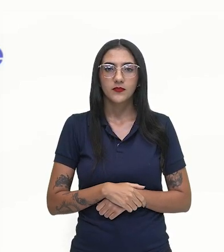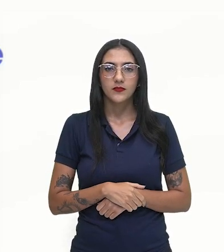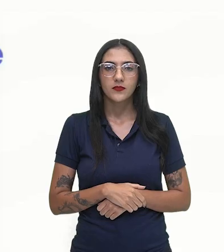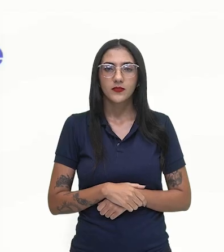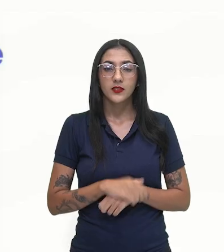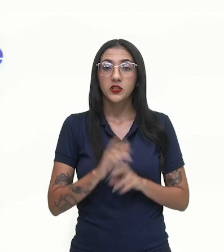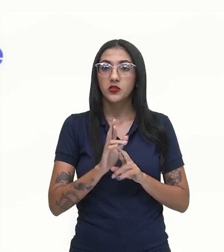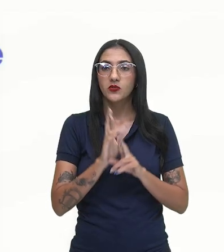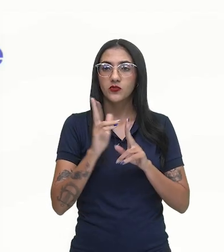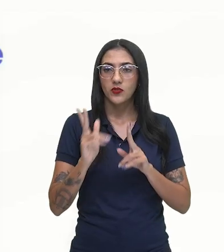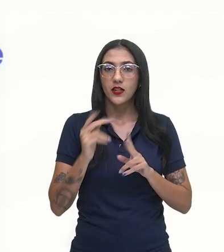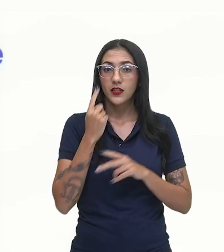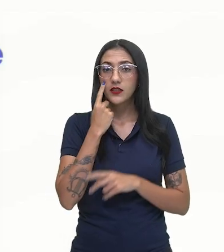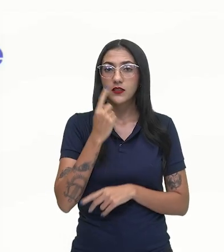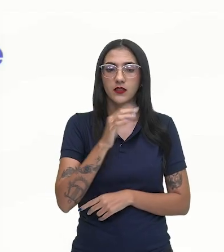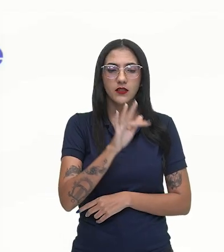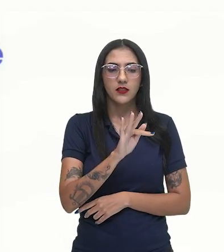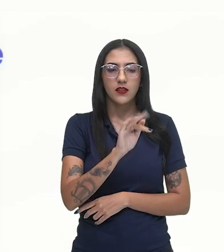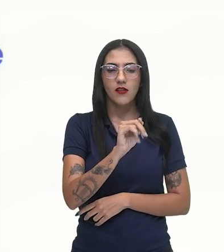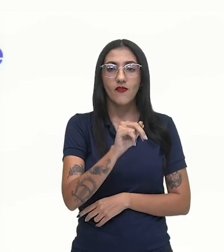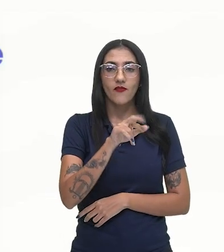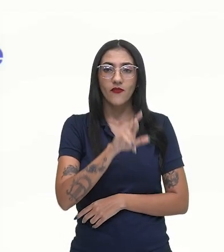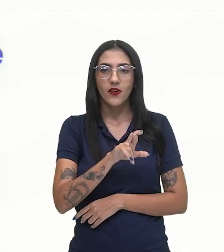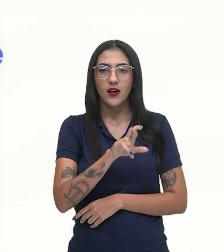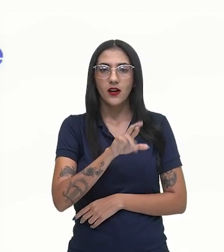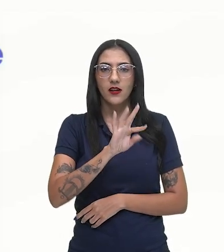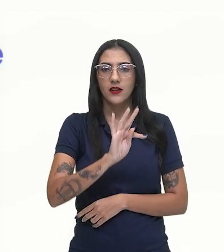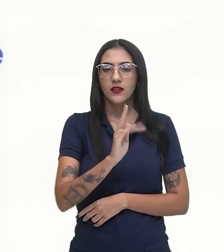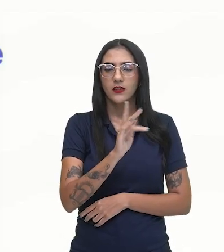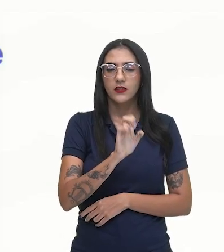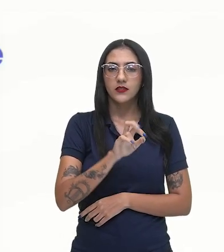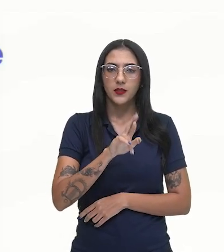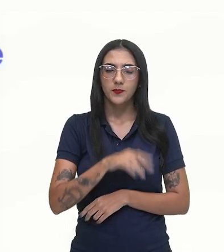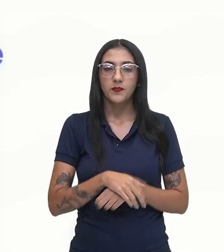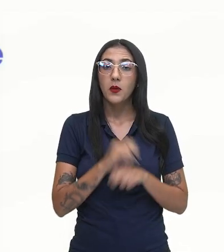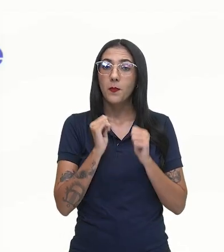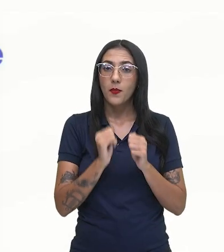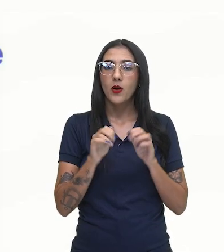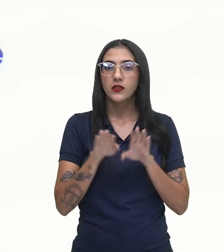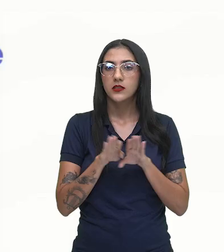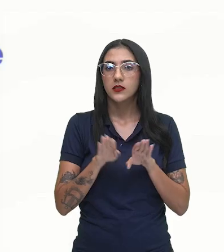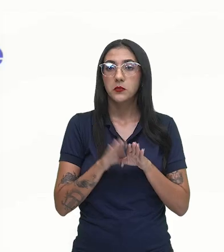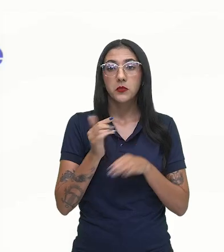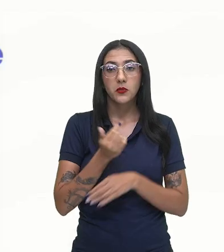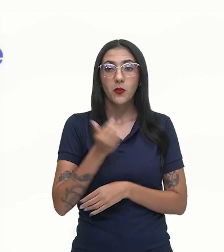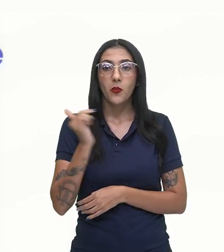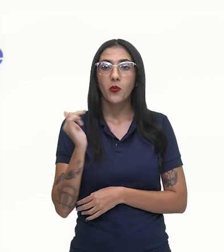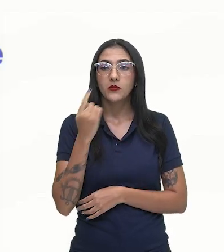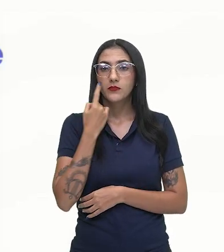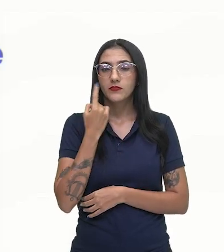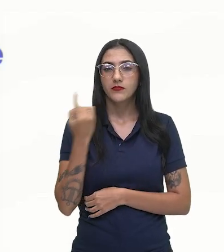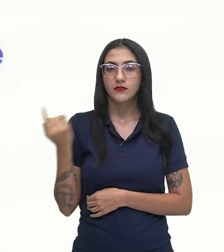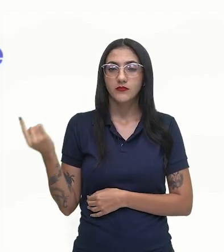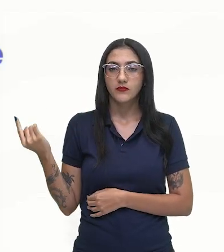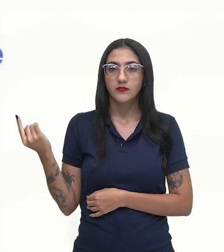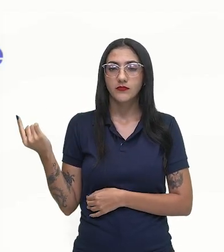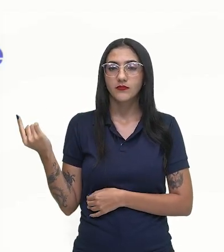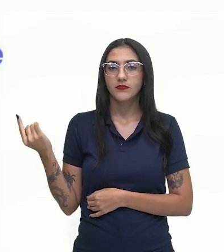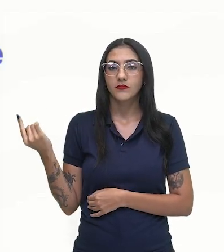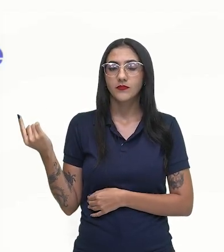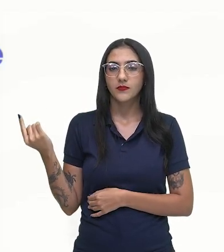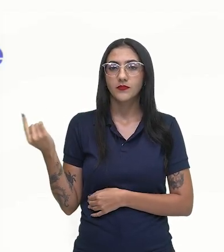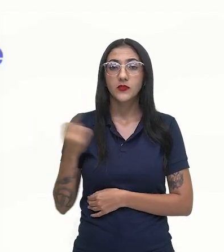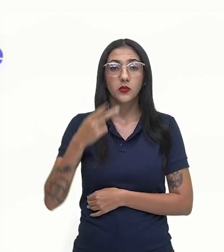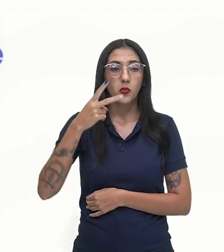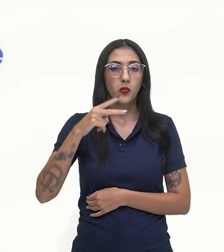pai, ok? Aqui é farther. Também pode ser further, ok? Todos